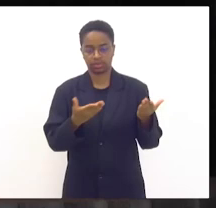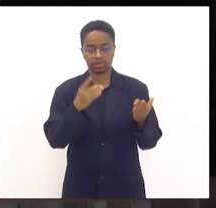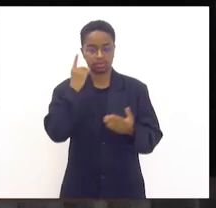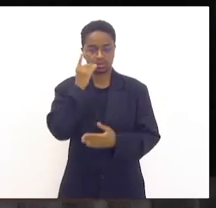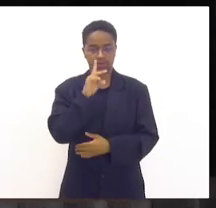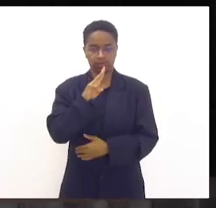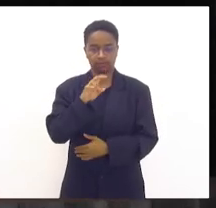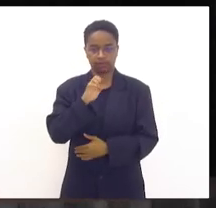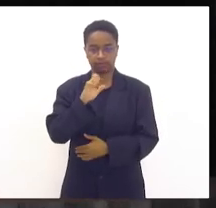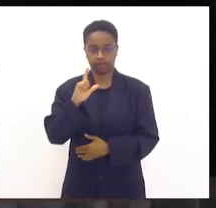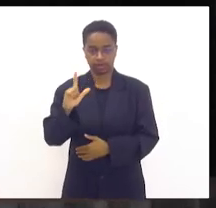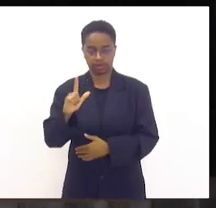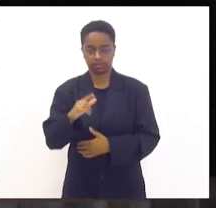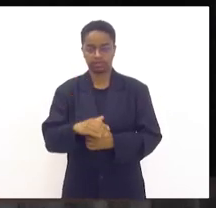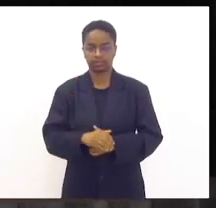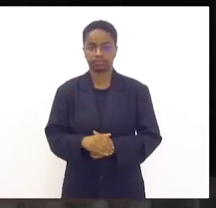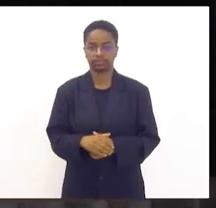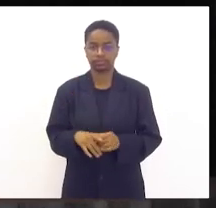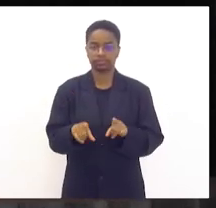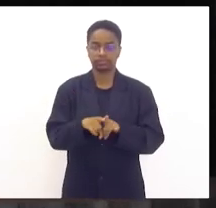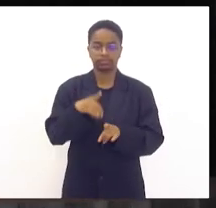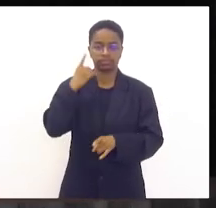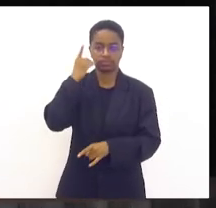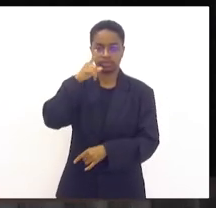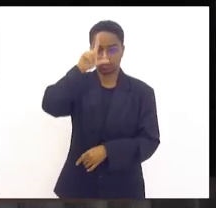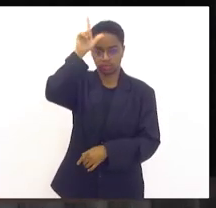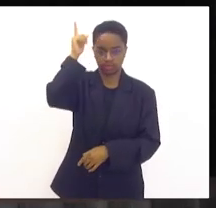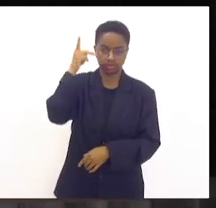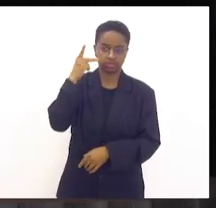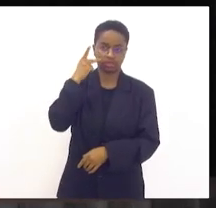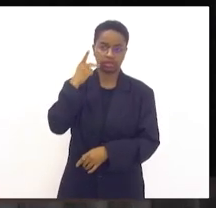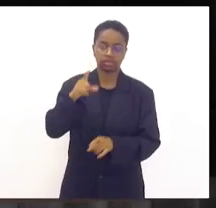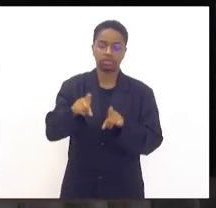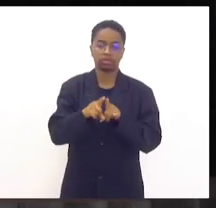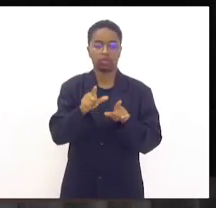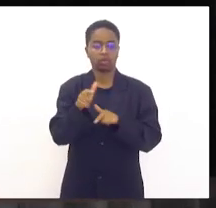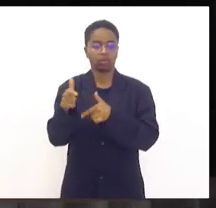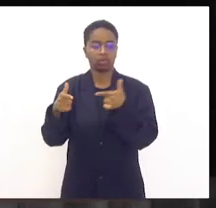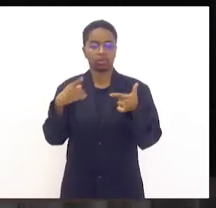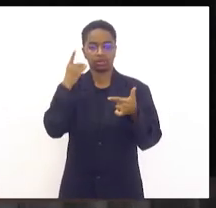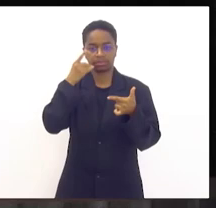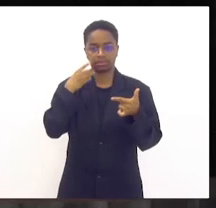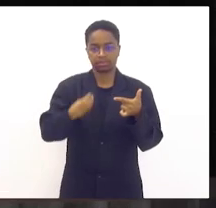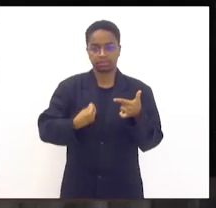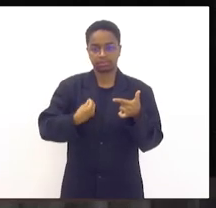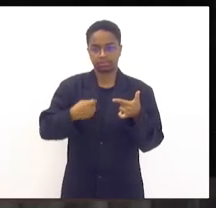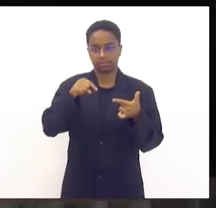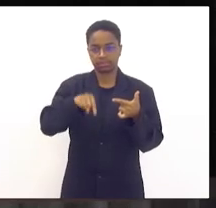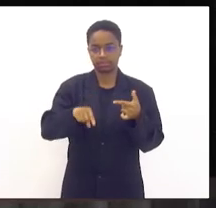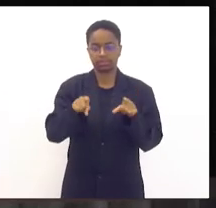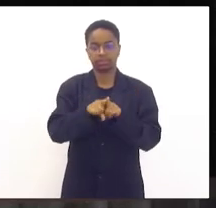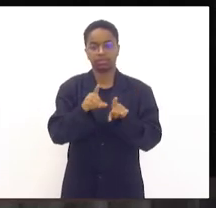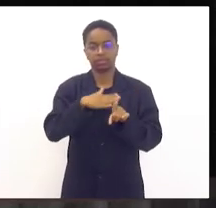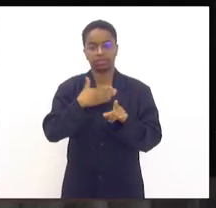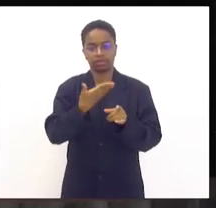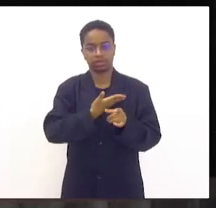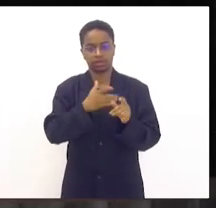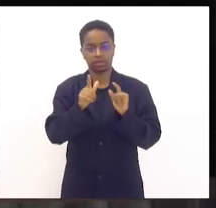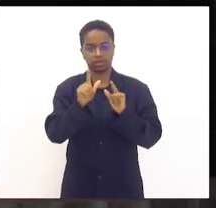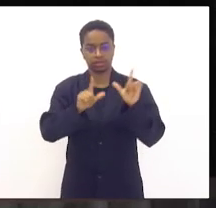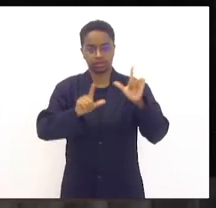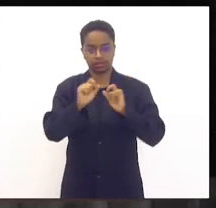Valdo Seasa, deputado Luiz Paulo, demais deputados aqui da casa, meus amigos da TV Alerj,